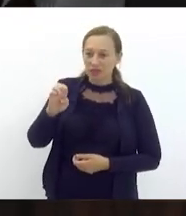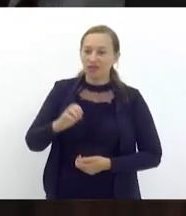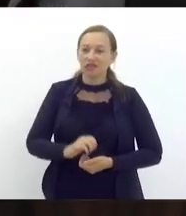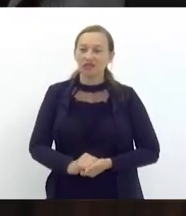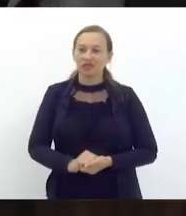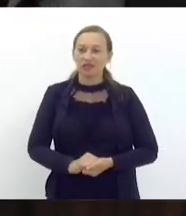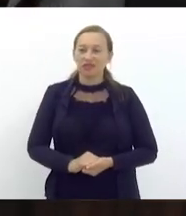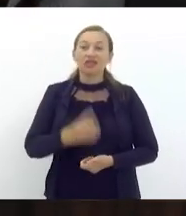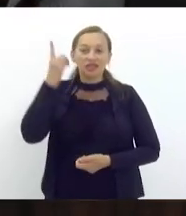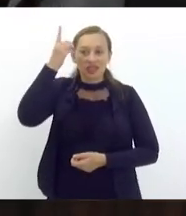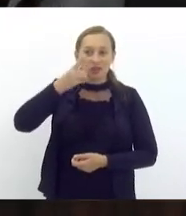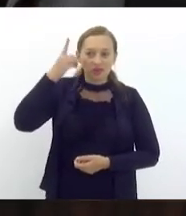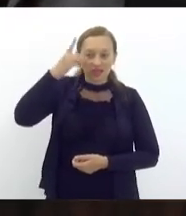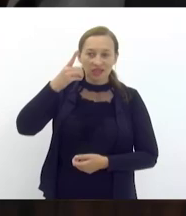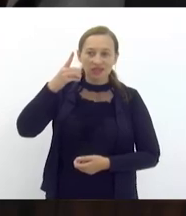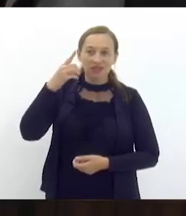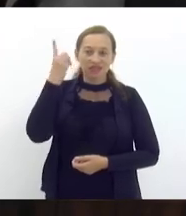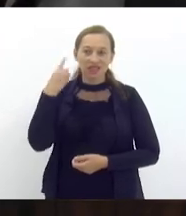deputada